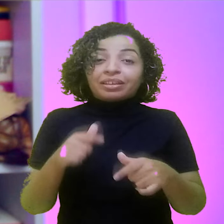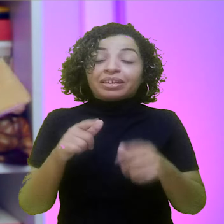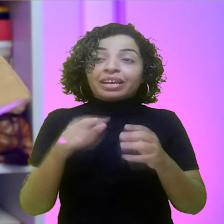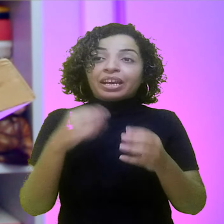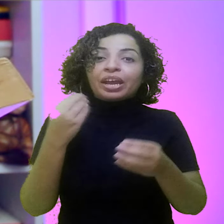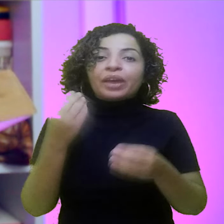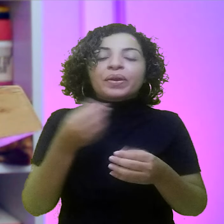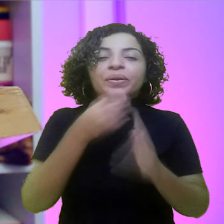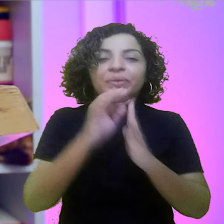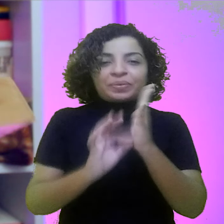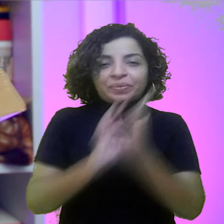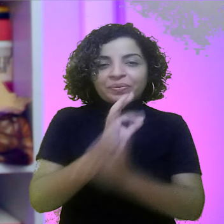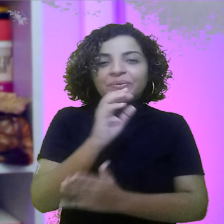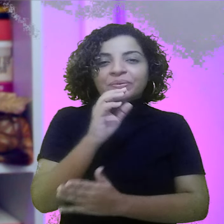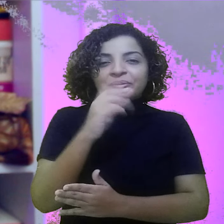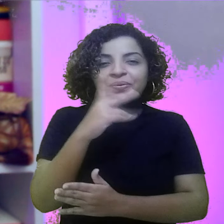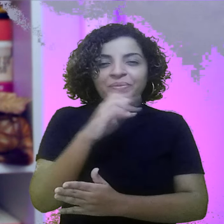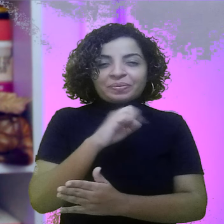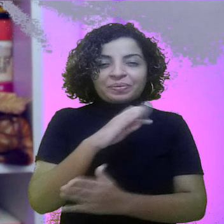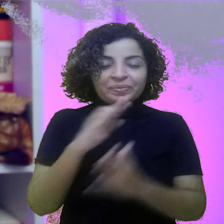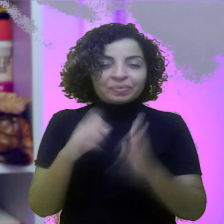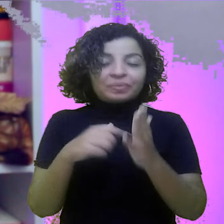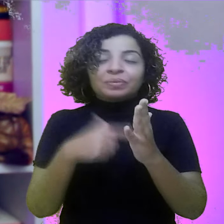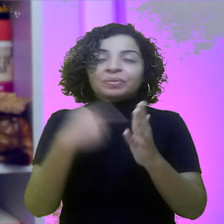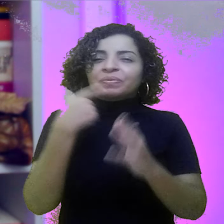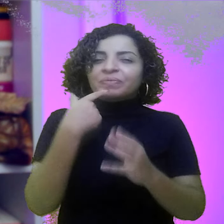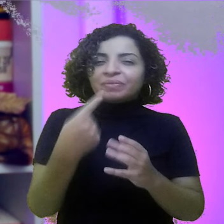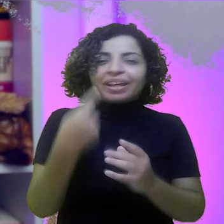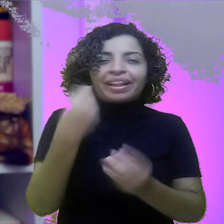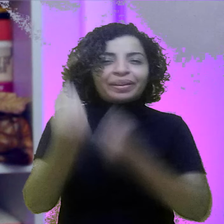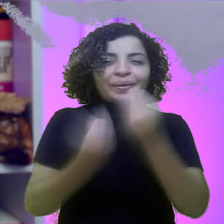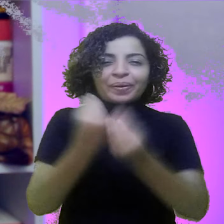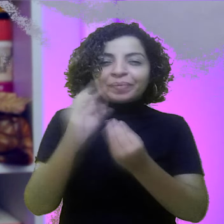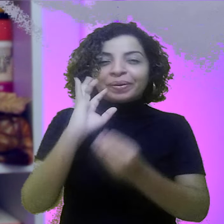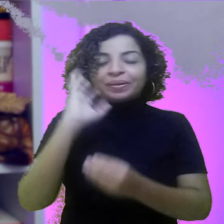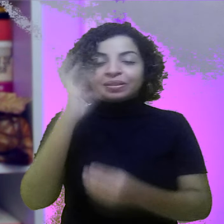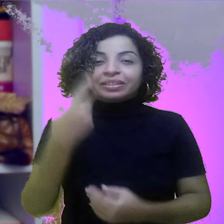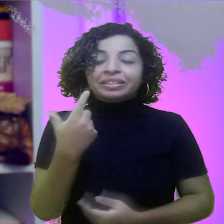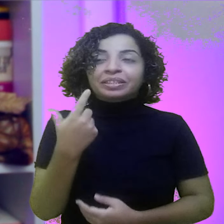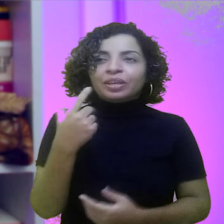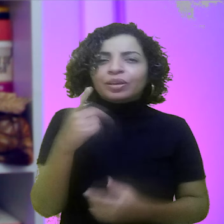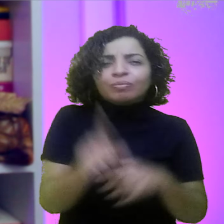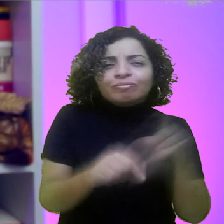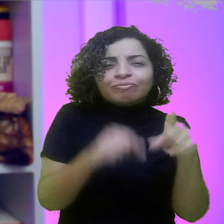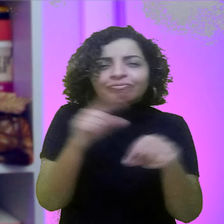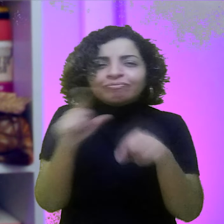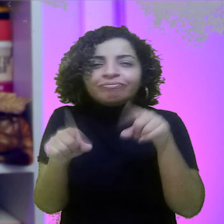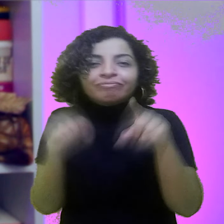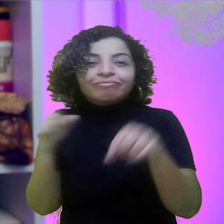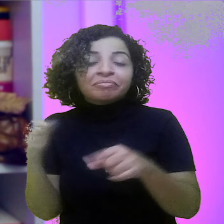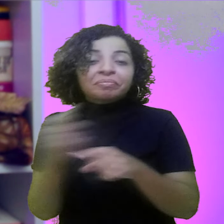o Patrick White conta toda essa grande saga. Nesse que é um grande clássico, eu estava pesquisando, eu sempre fico garimpando